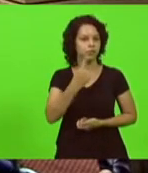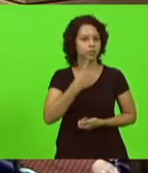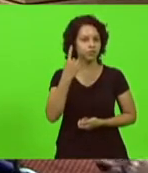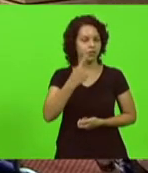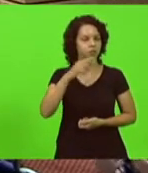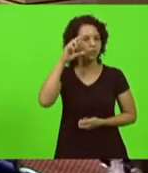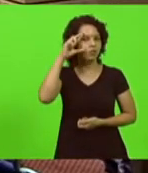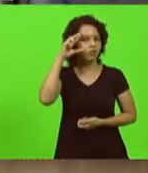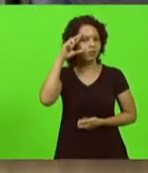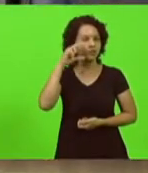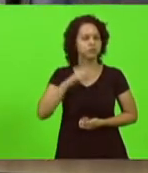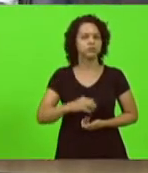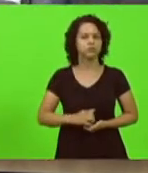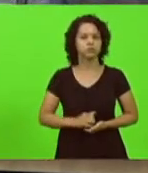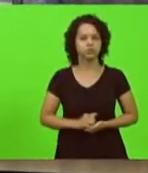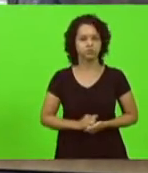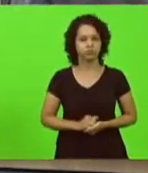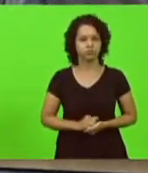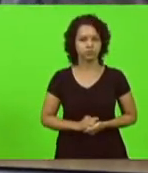Alba.